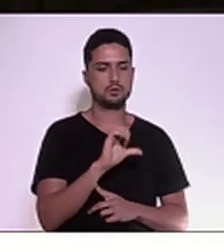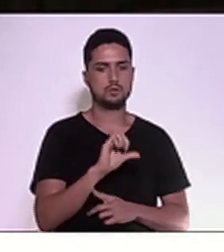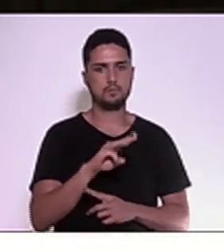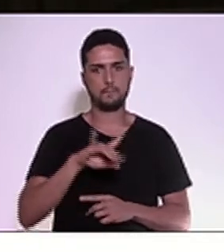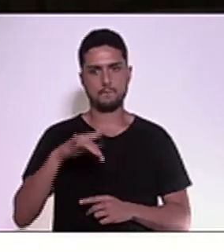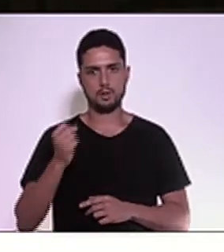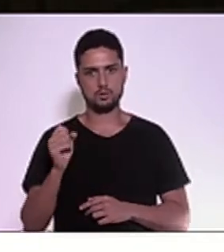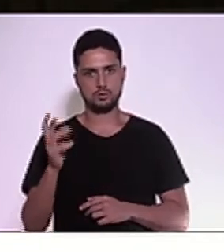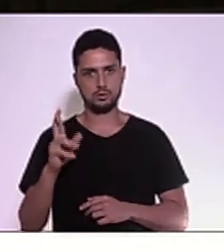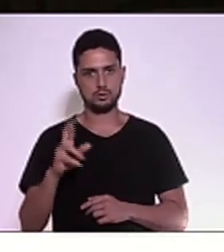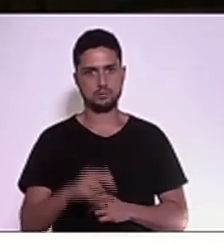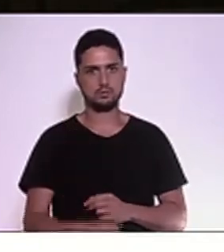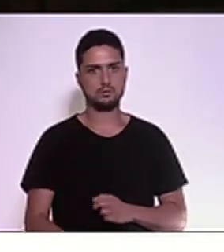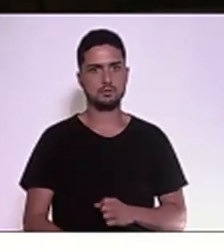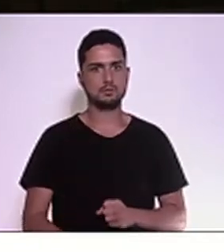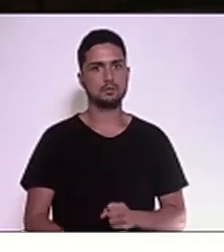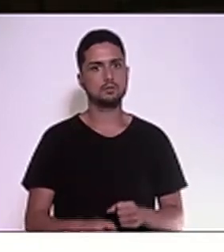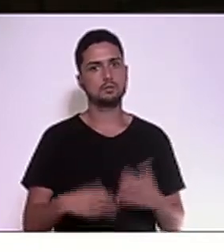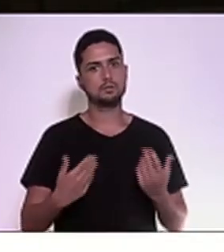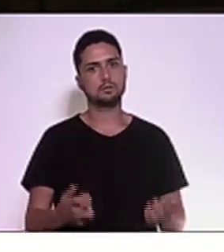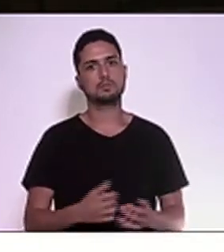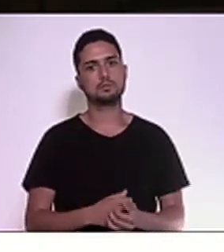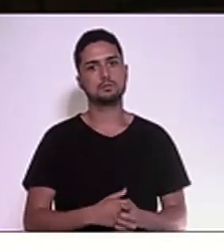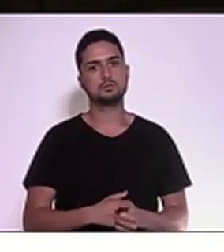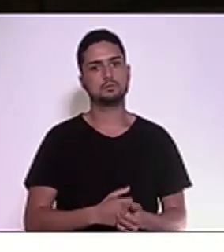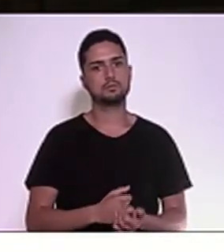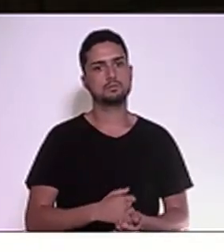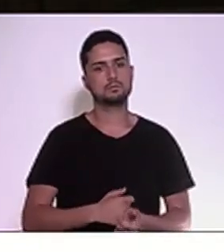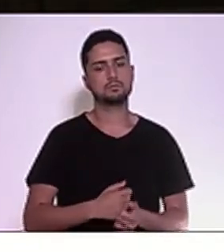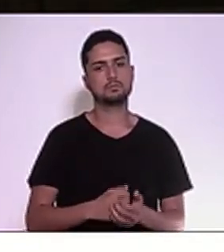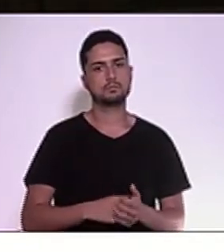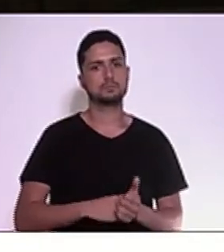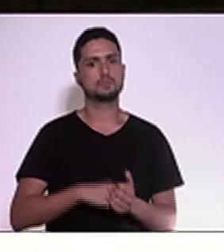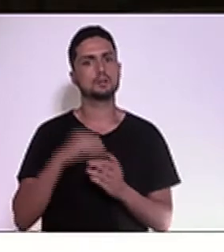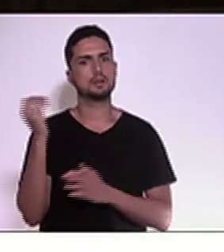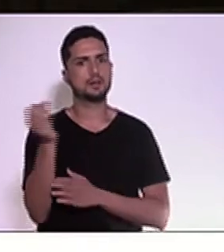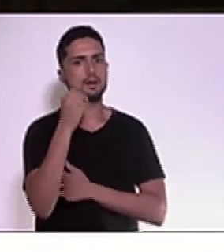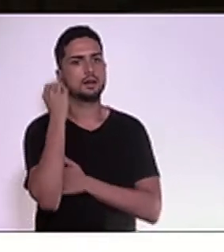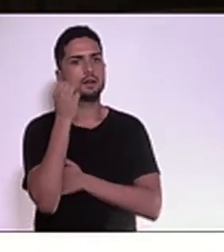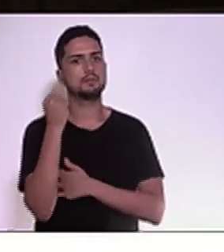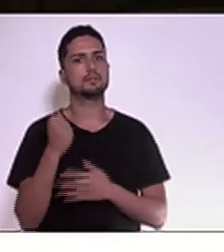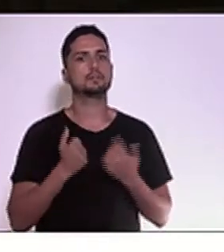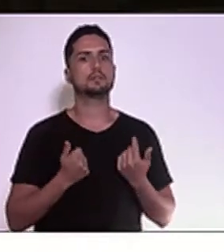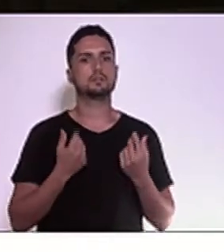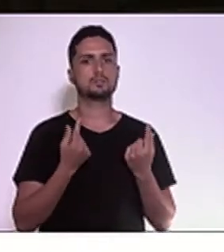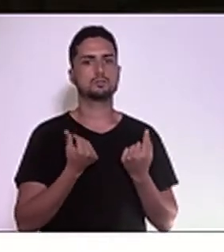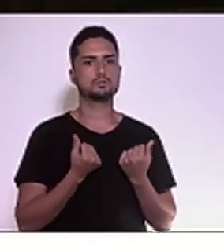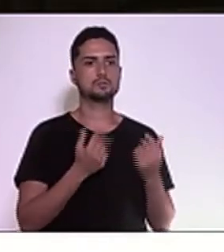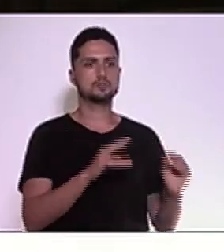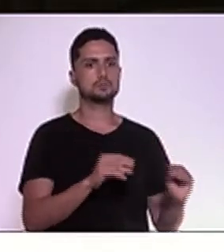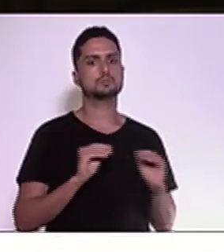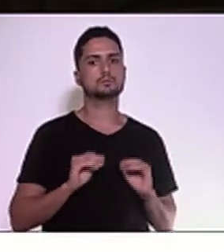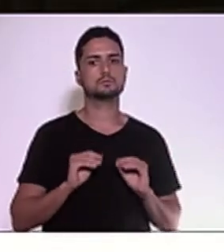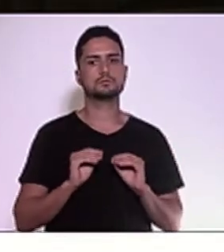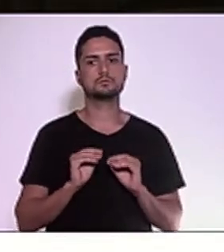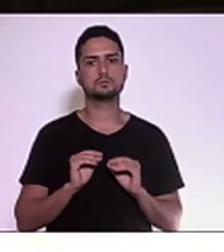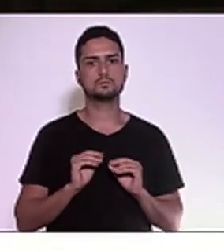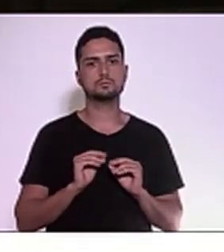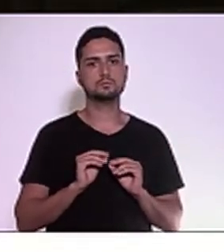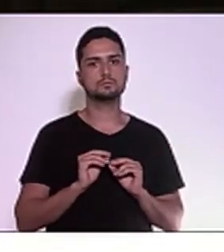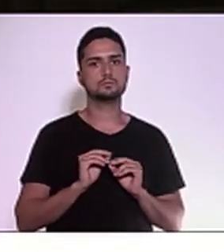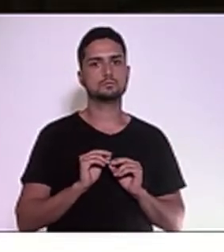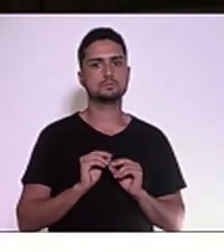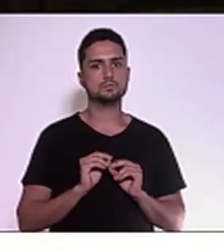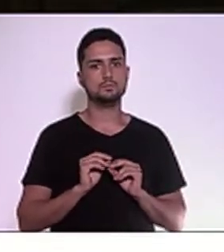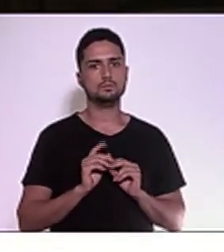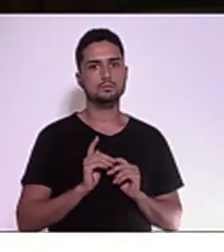R$489 milhões e alguns quebrados. Portanto, grave que se pretenda desviar redestinar, redefinir a direção desses